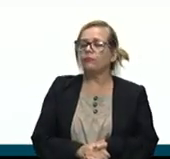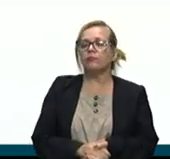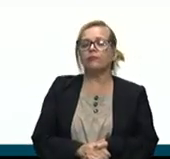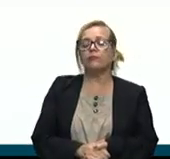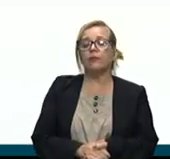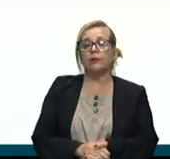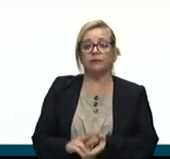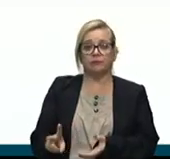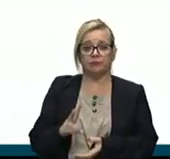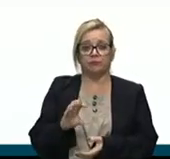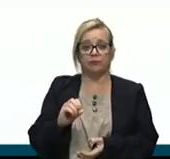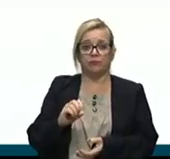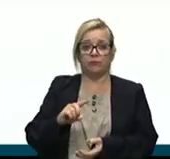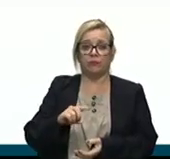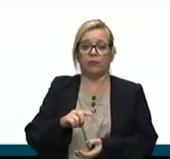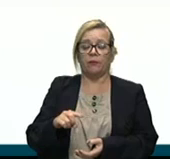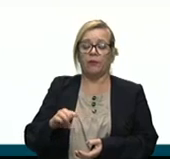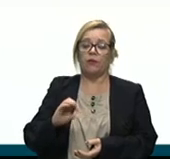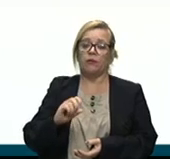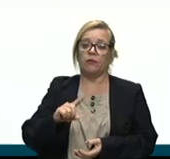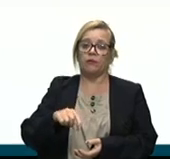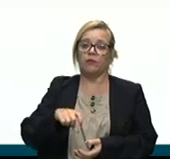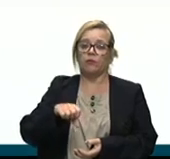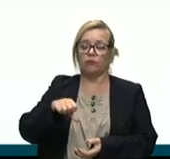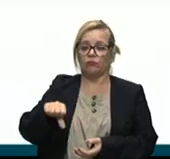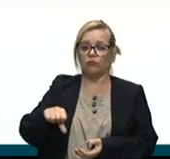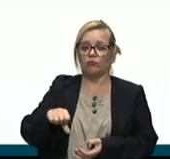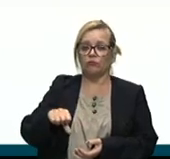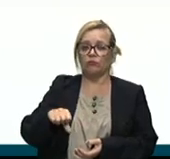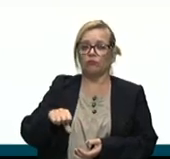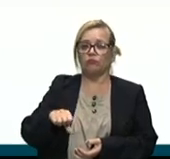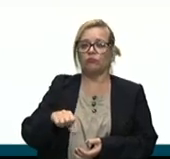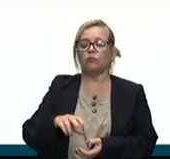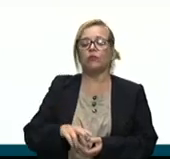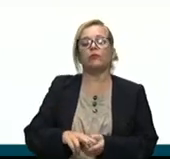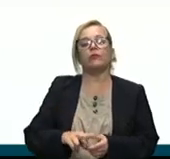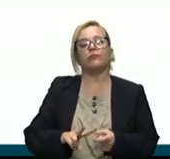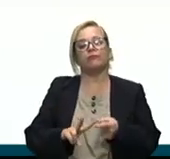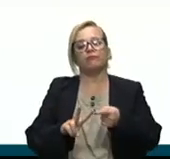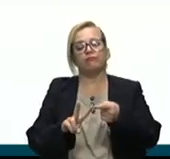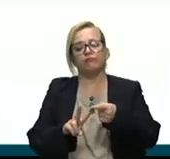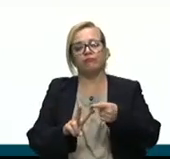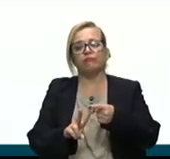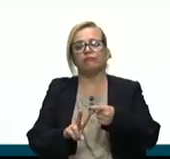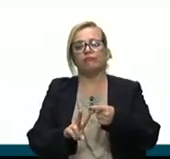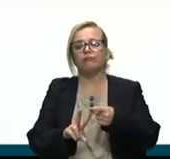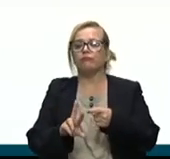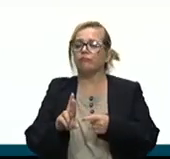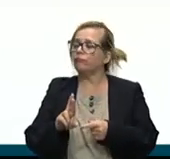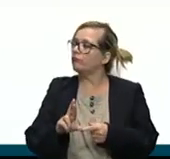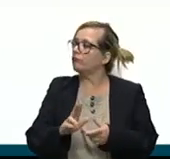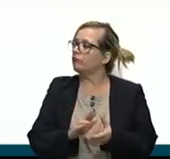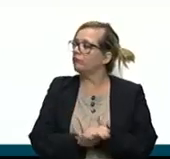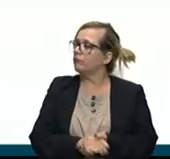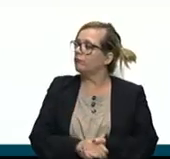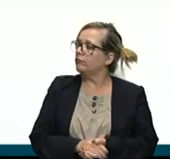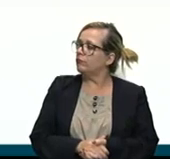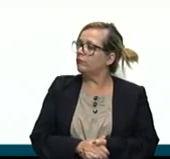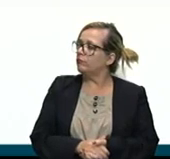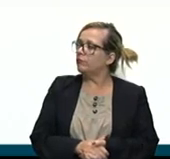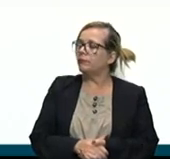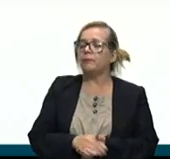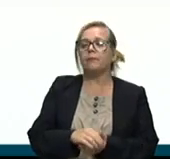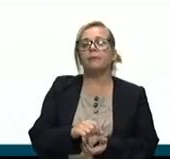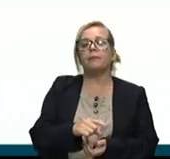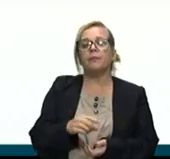O coeficiente, então, de determinação será o R ao quadrado. Ou seja,